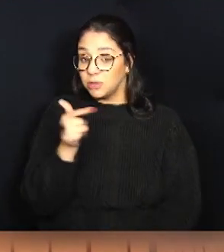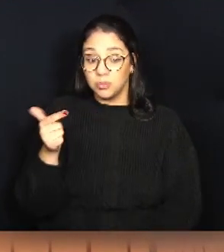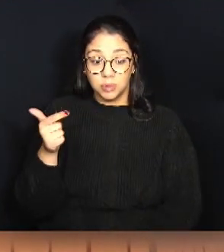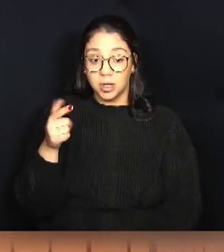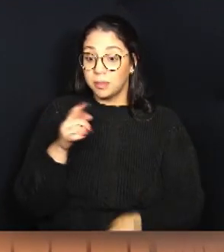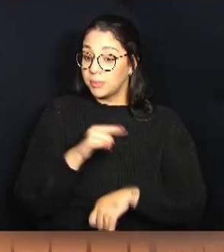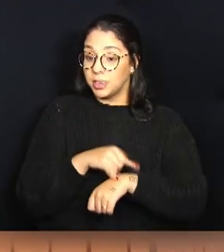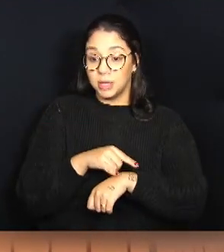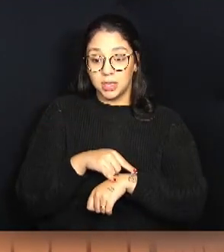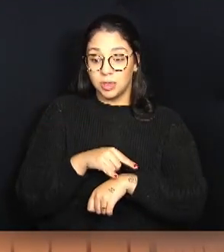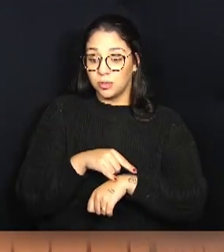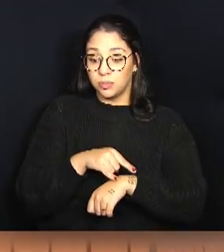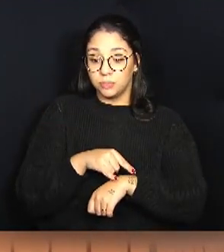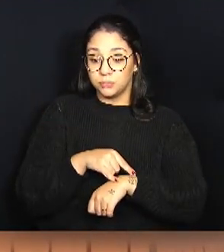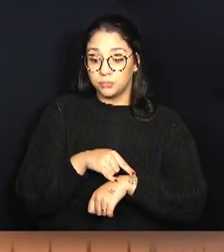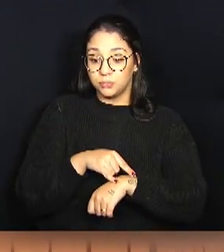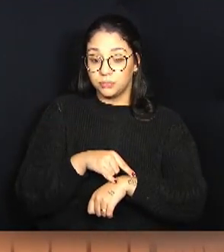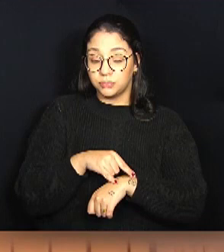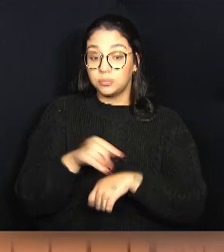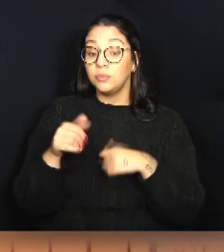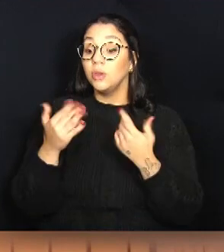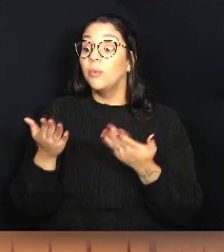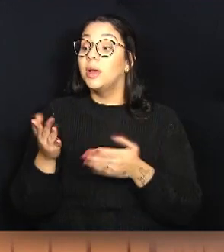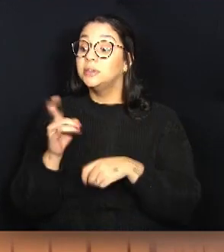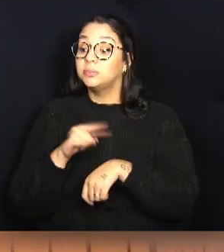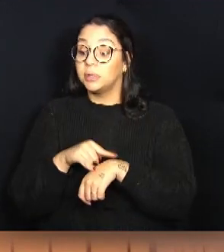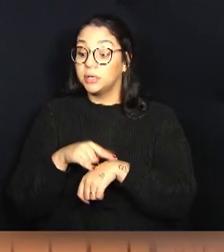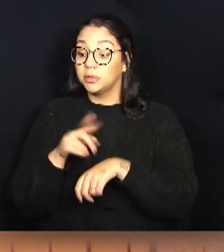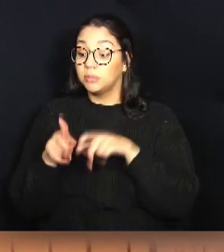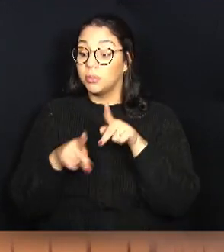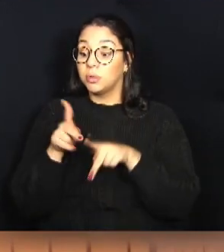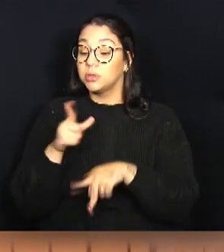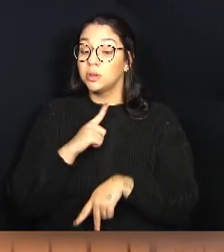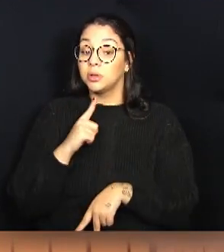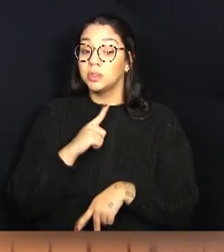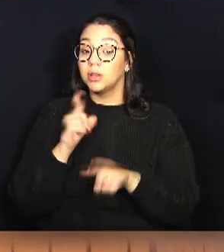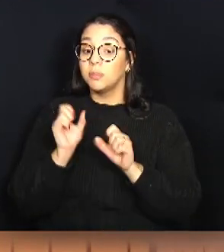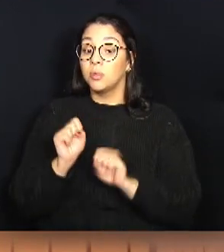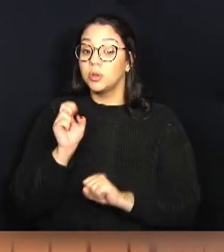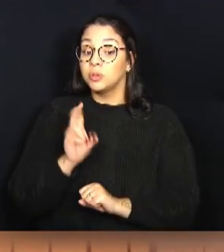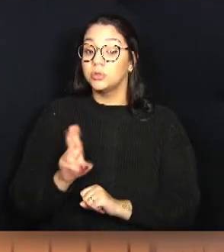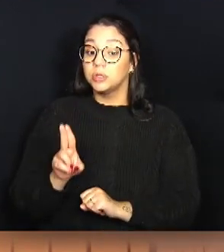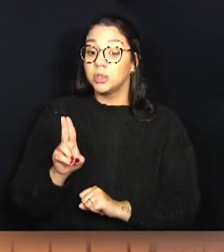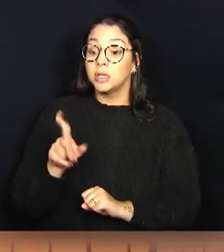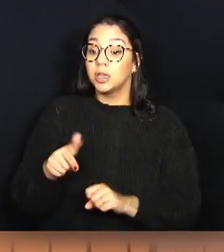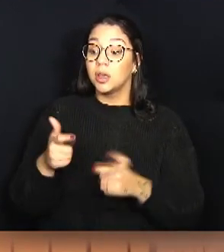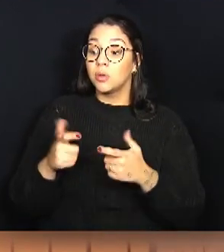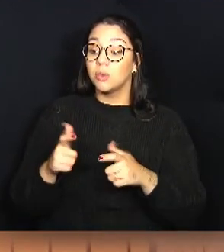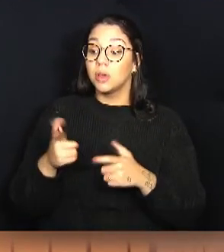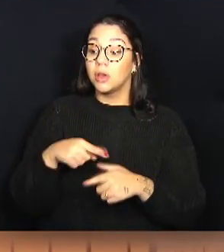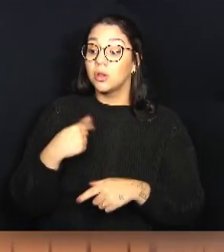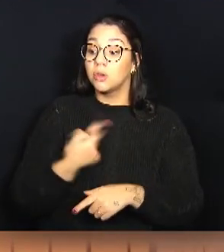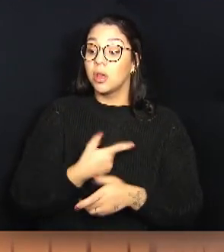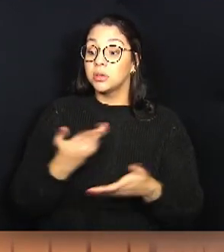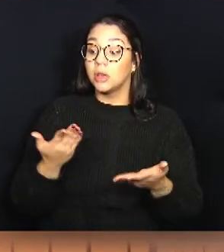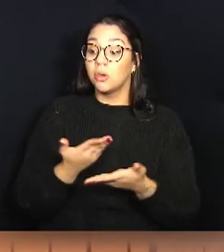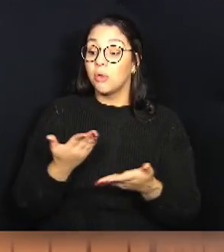banheiro. Quais são os banheiros que a população de rua pode usar em Campinas, que é o local que nós estamos